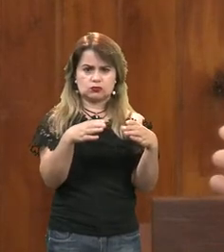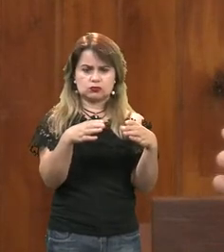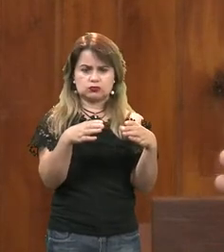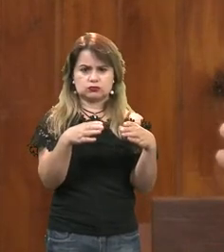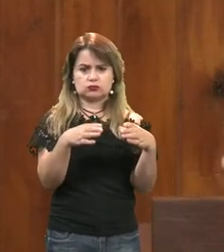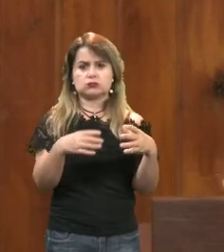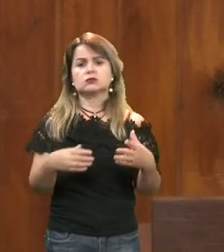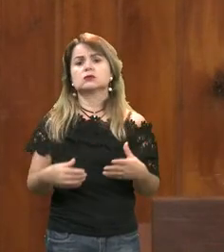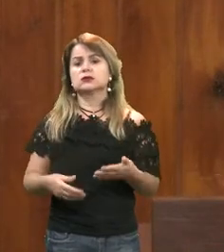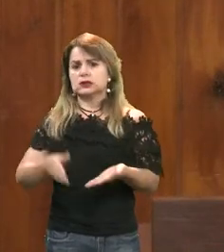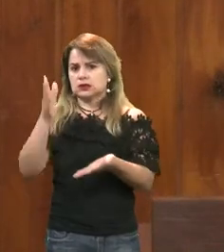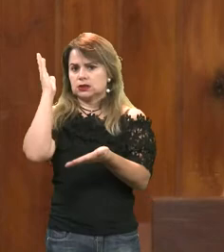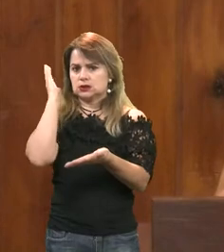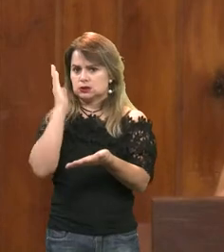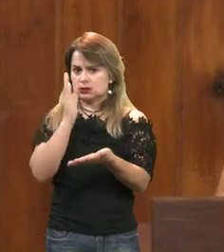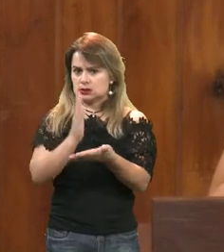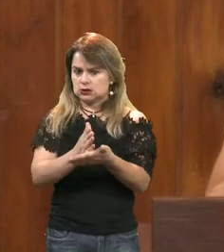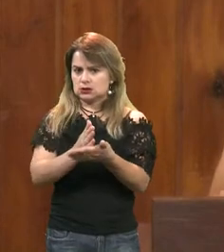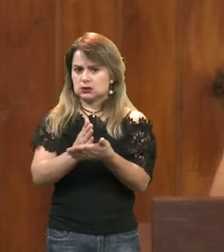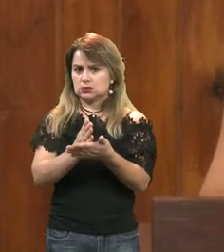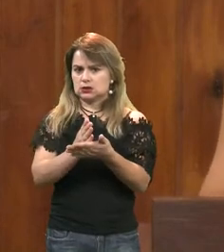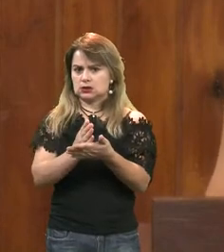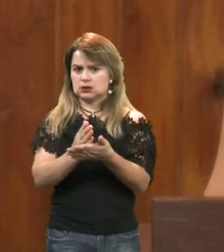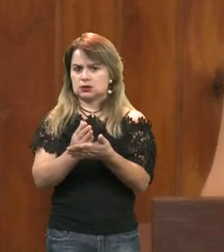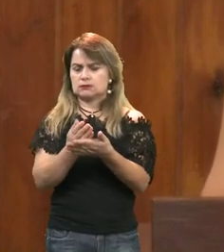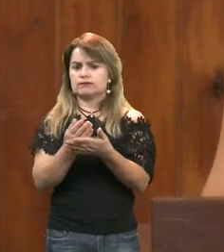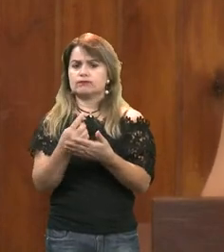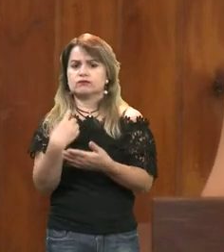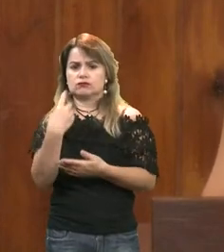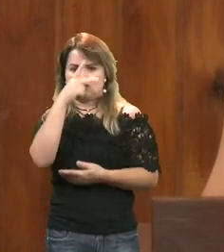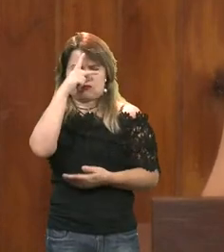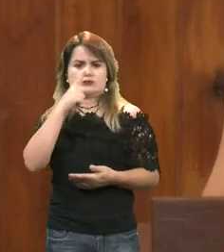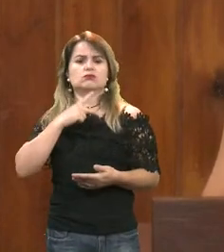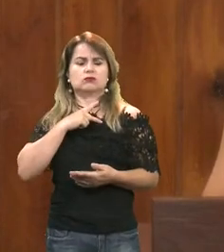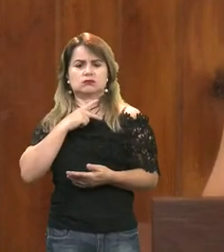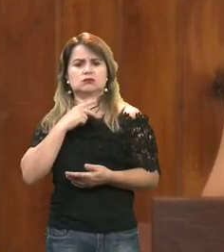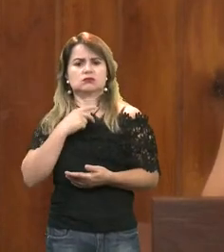Chega da gente olhar o próprio umbigo.